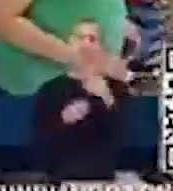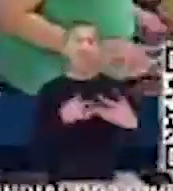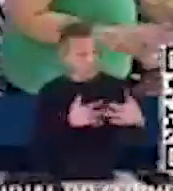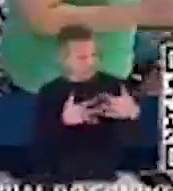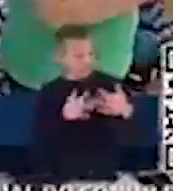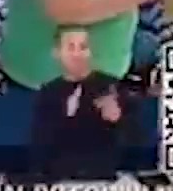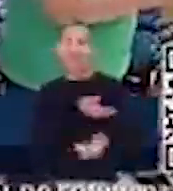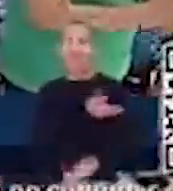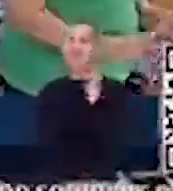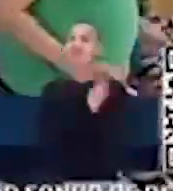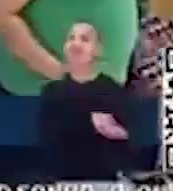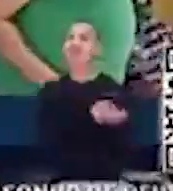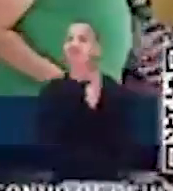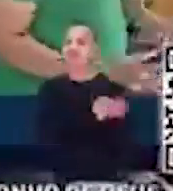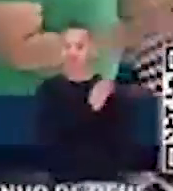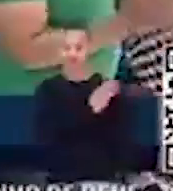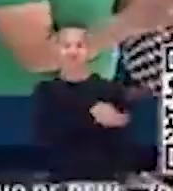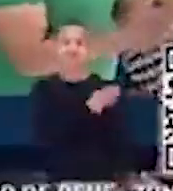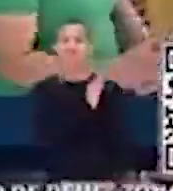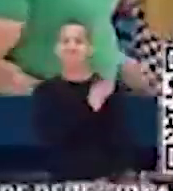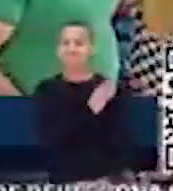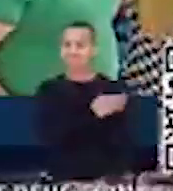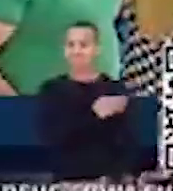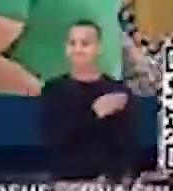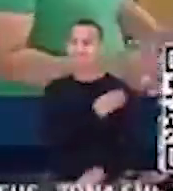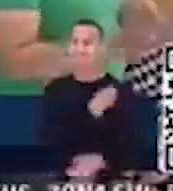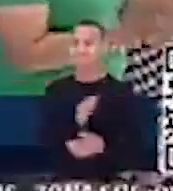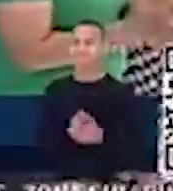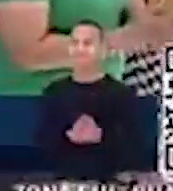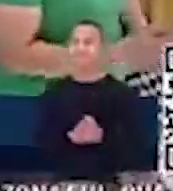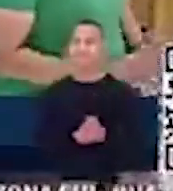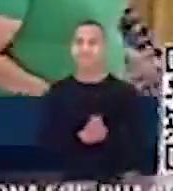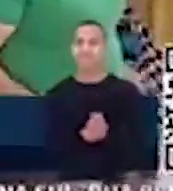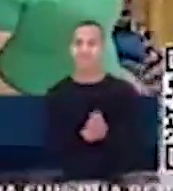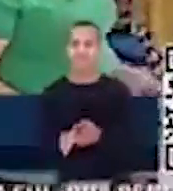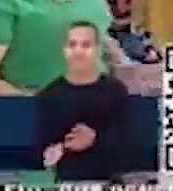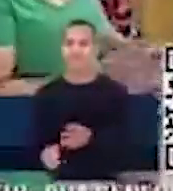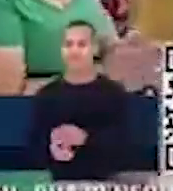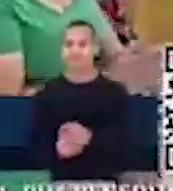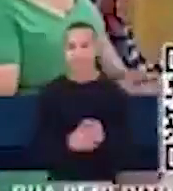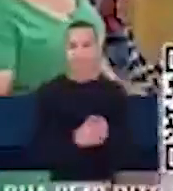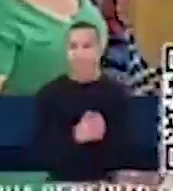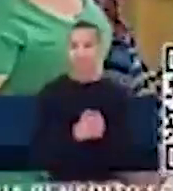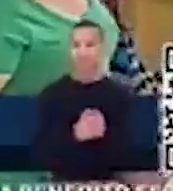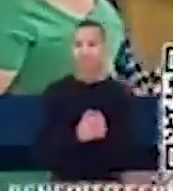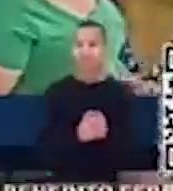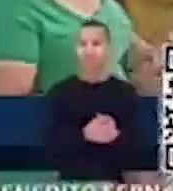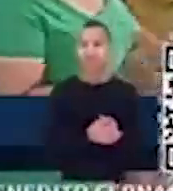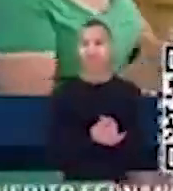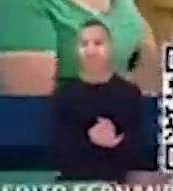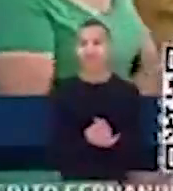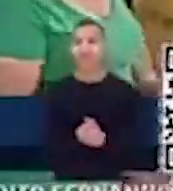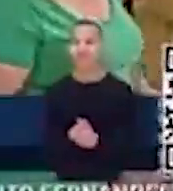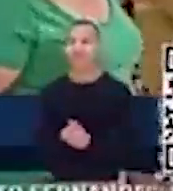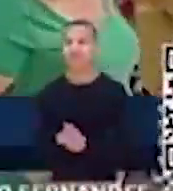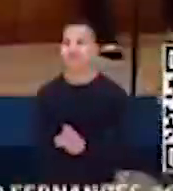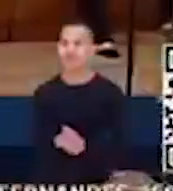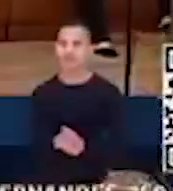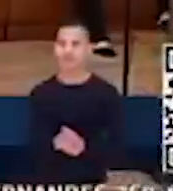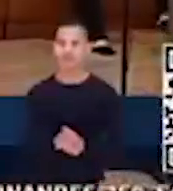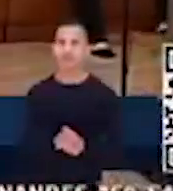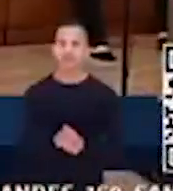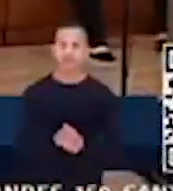coração. Tá vendo? Você entrou no outro ritmo aí. Para um mundo